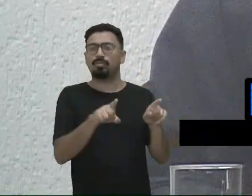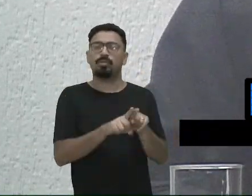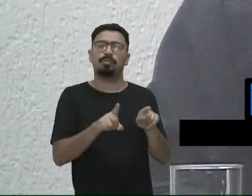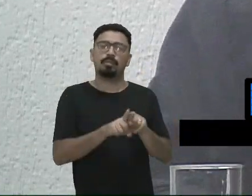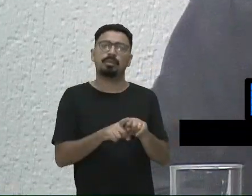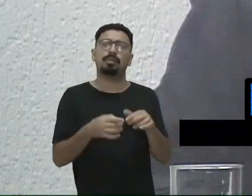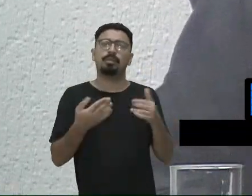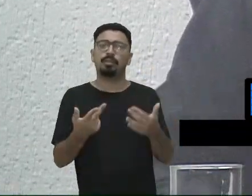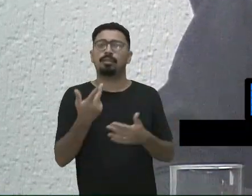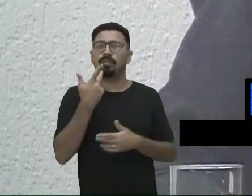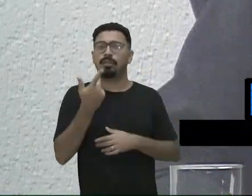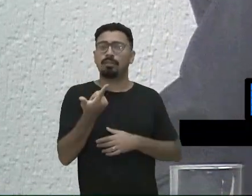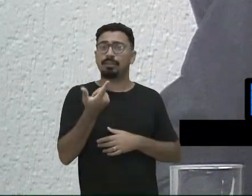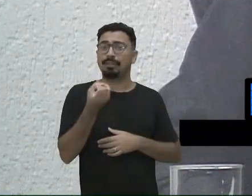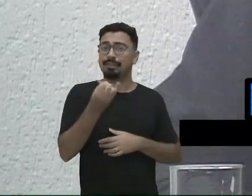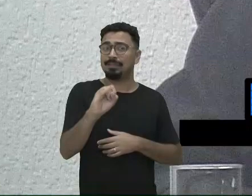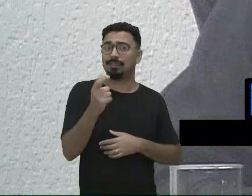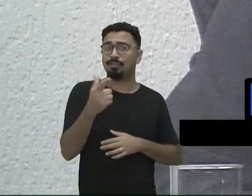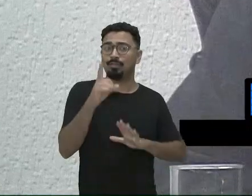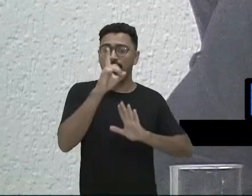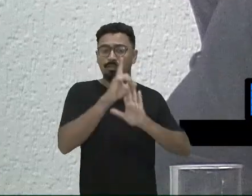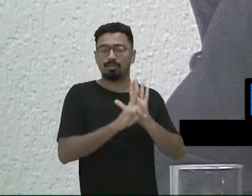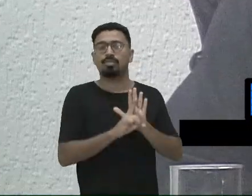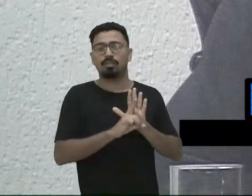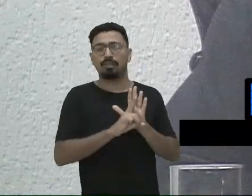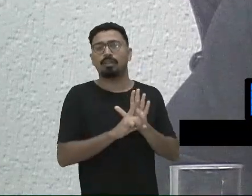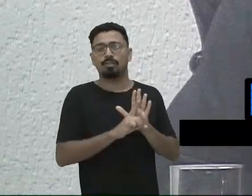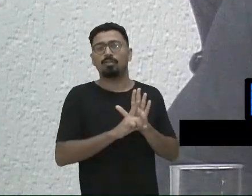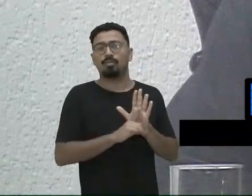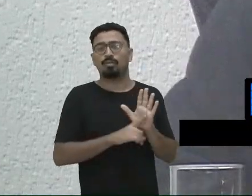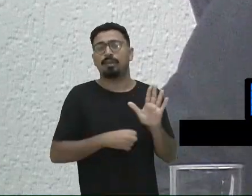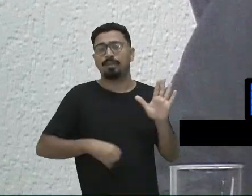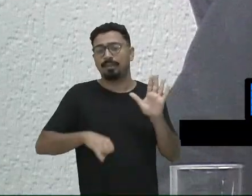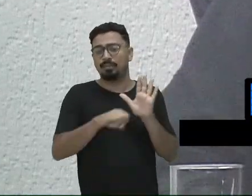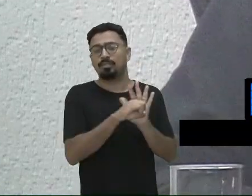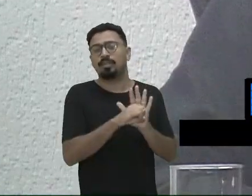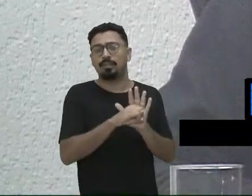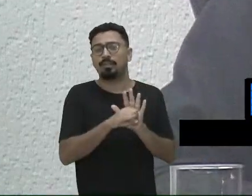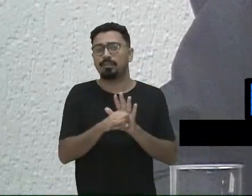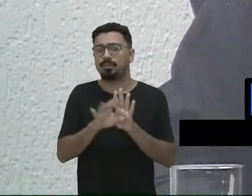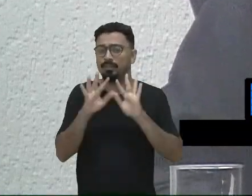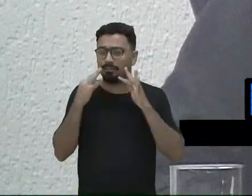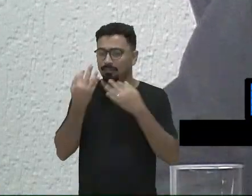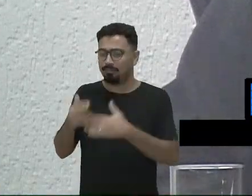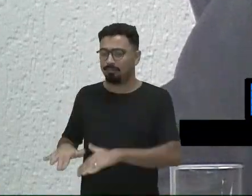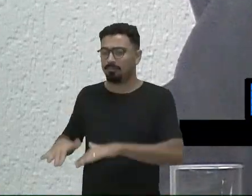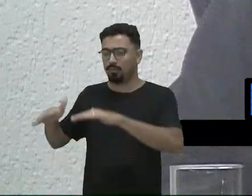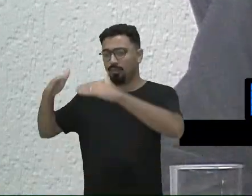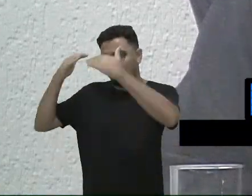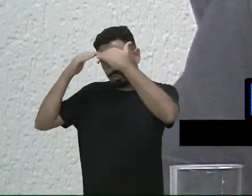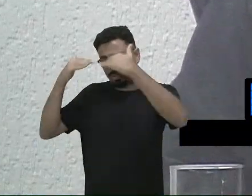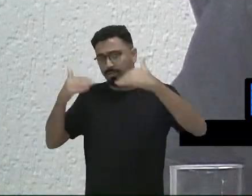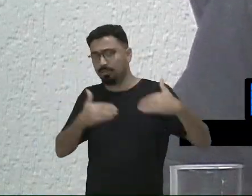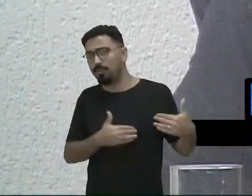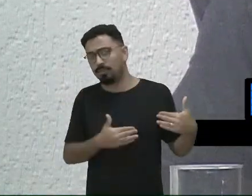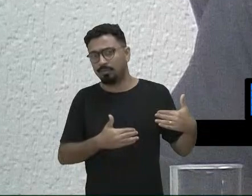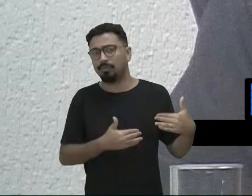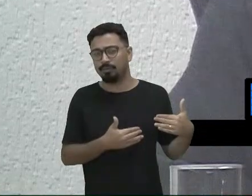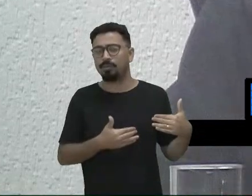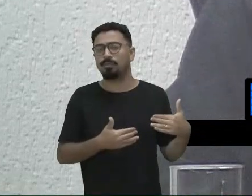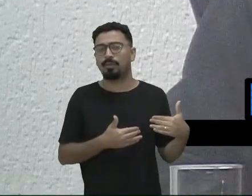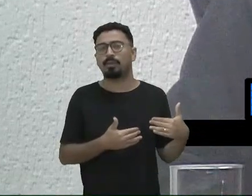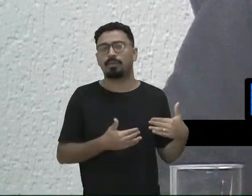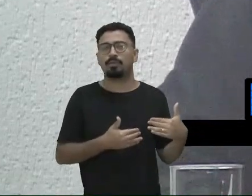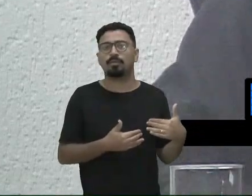você não tem direito à sua identidade no seu seio familiar, quando você é criança, você é desrespeitada, desrespeitado, desrespeitado no